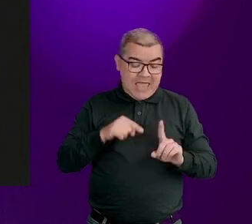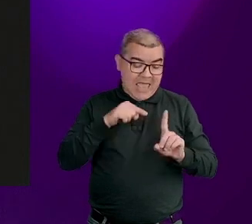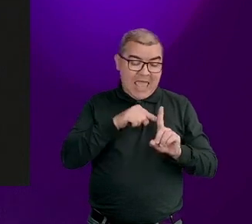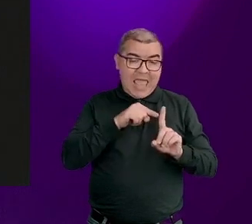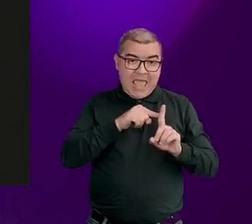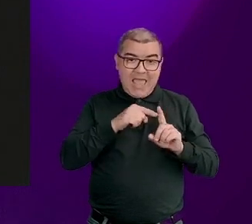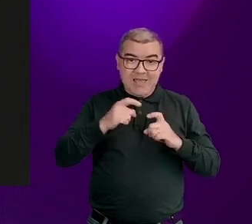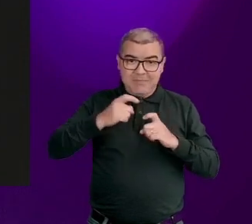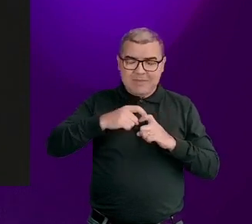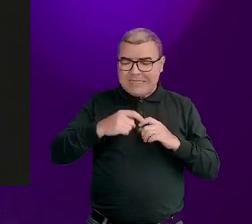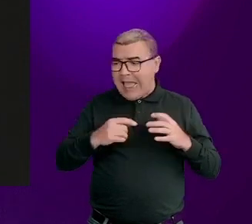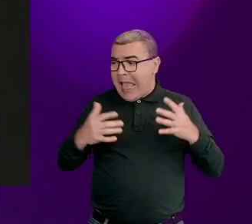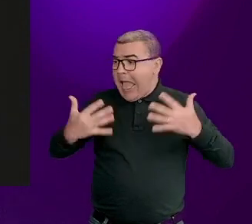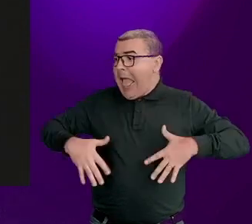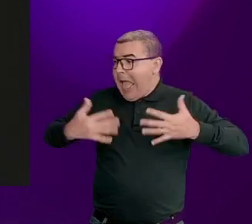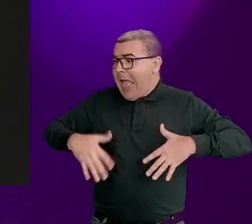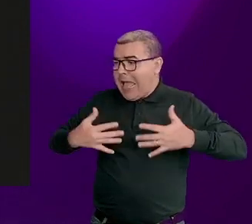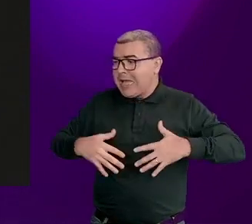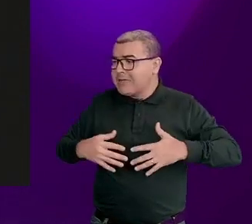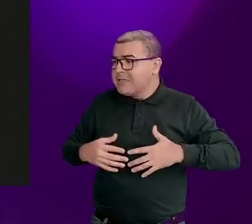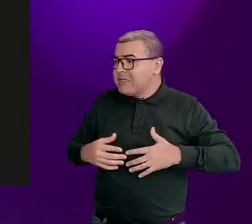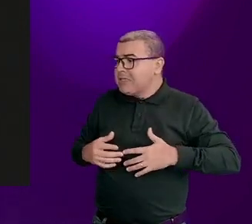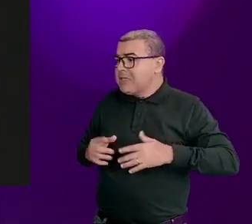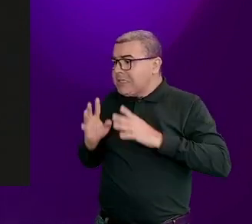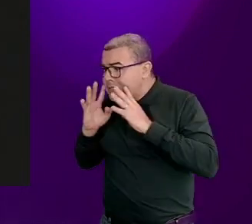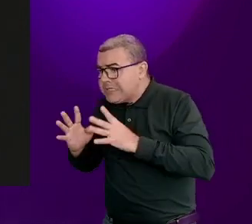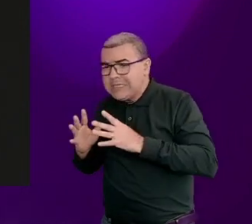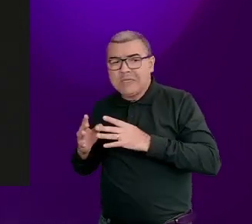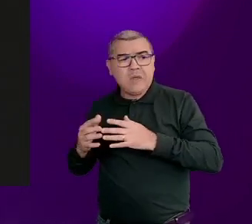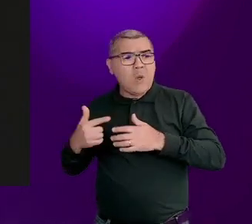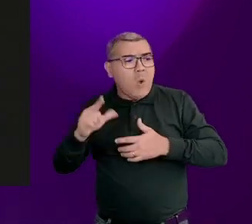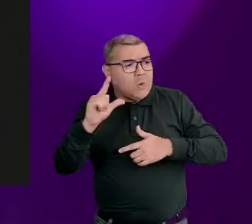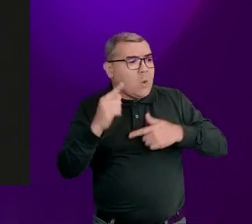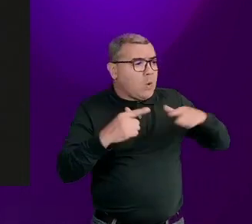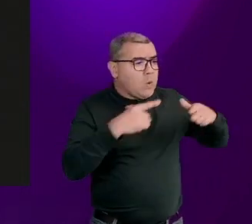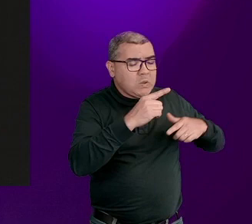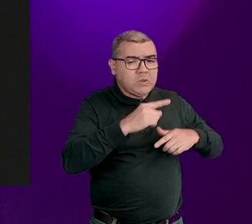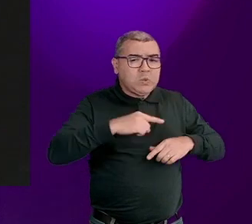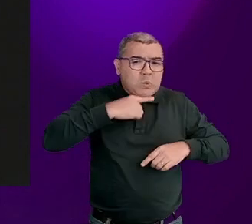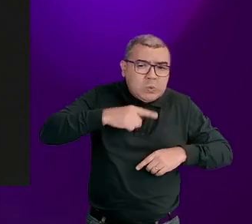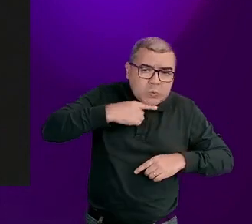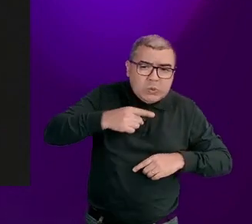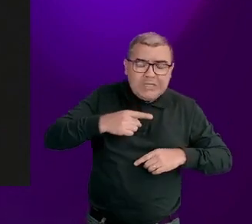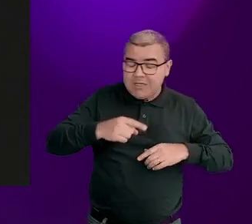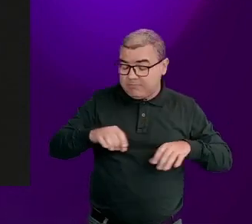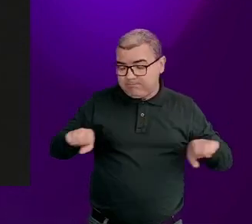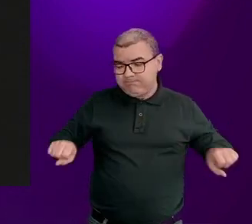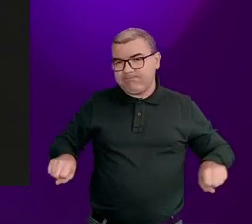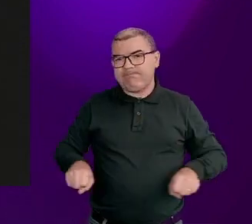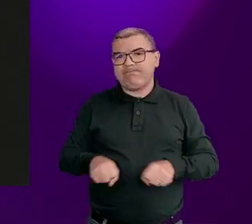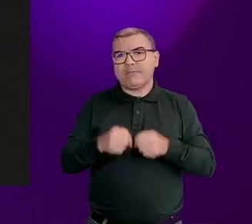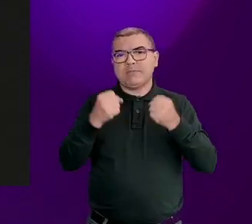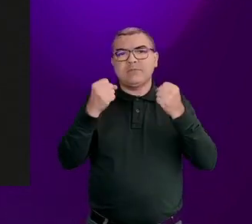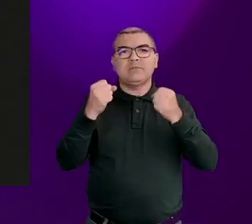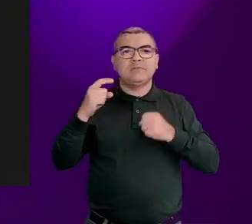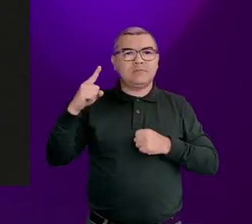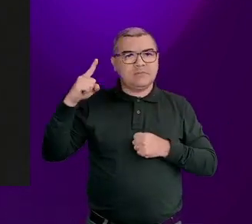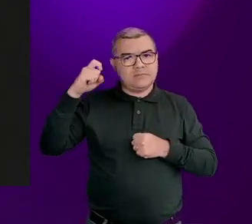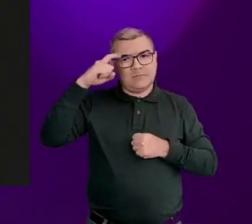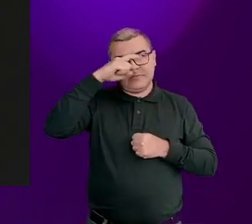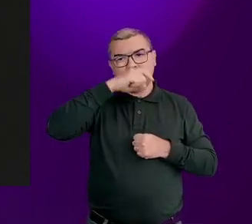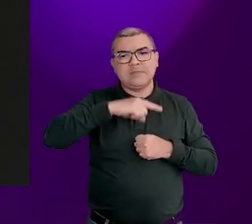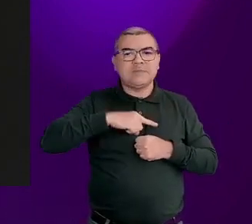se desespera tentando fazer o que ele não pode. E aí ele quebra. Aí